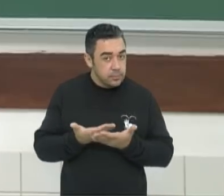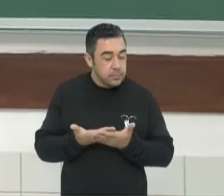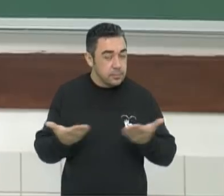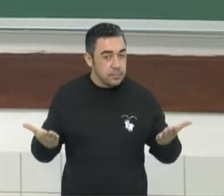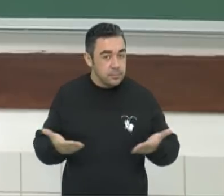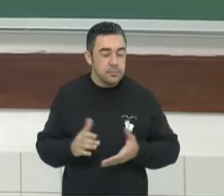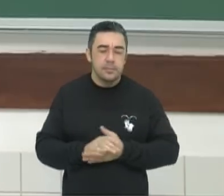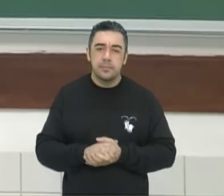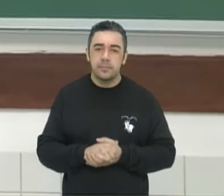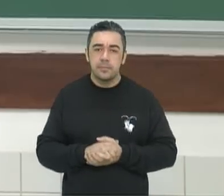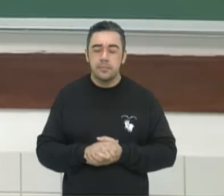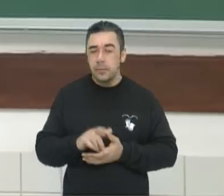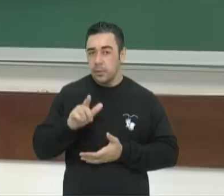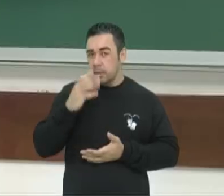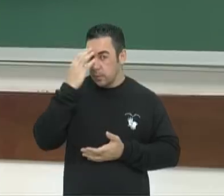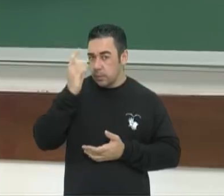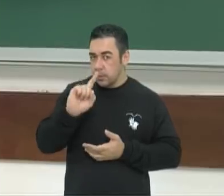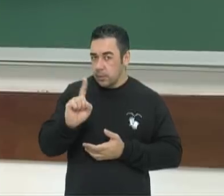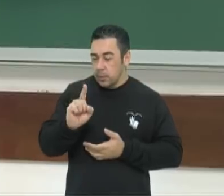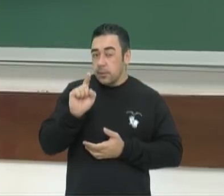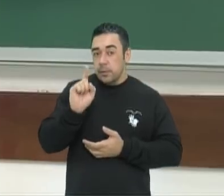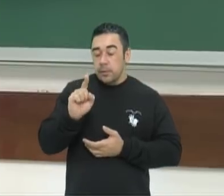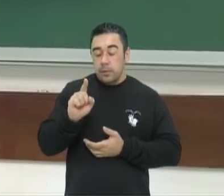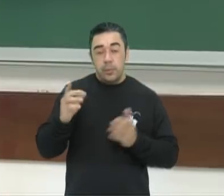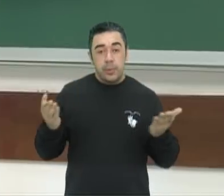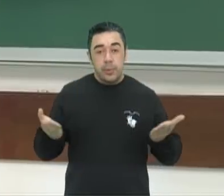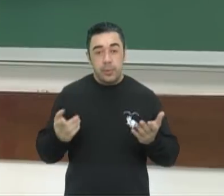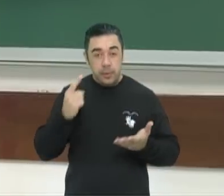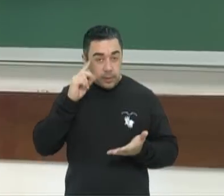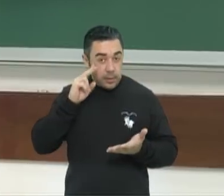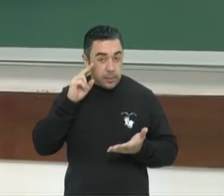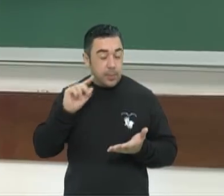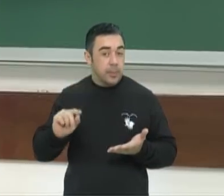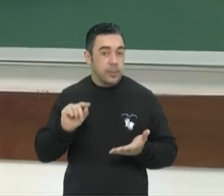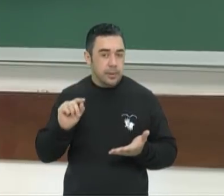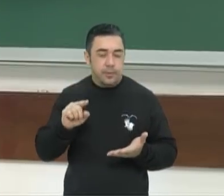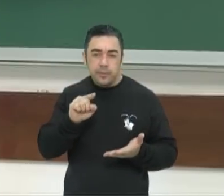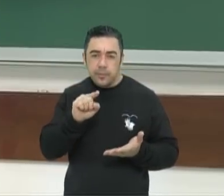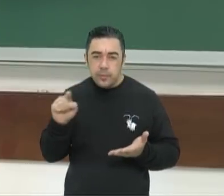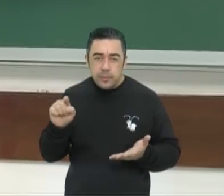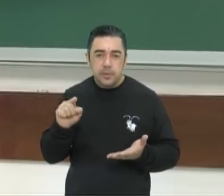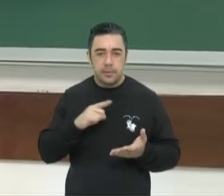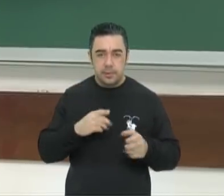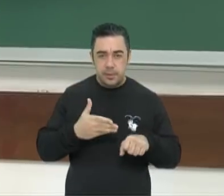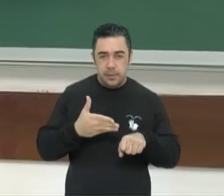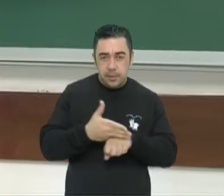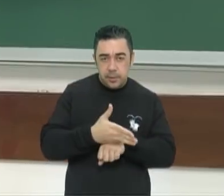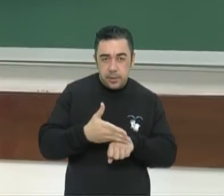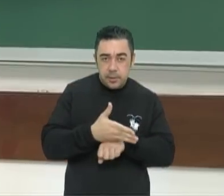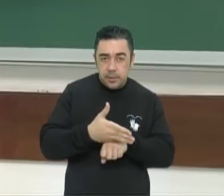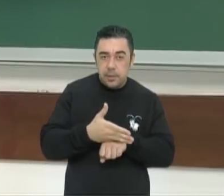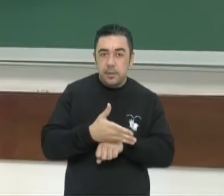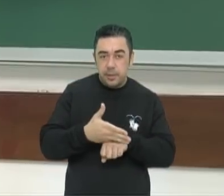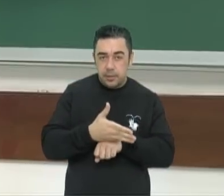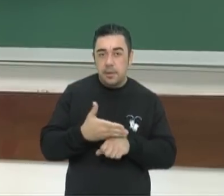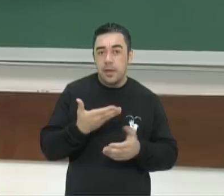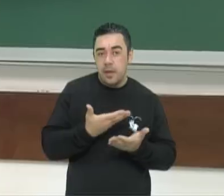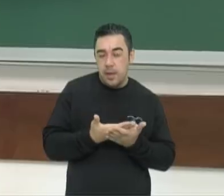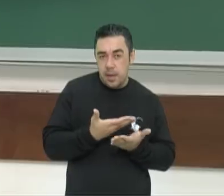aula. Não se esqueça, vamos relembrar aqui. Quando você que está acessando a